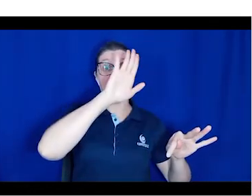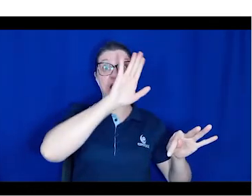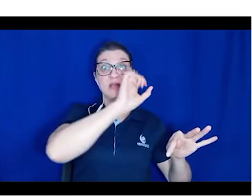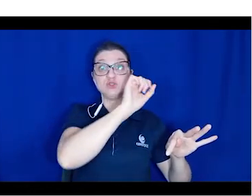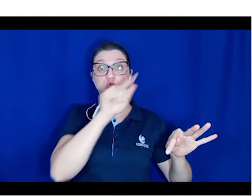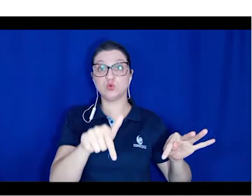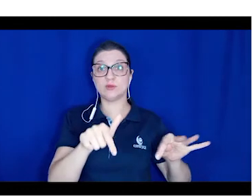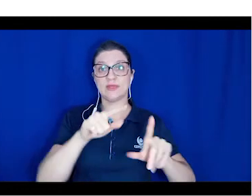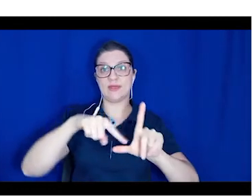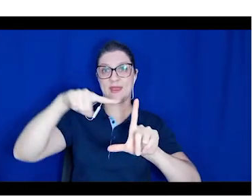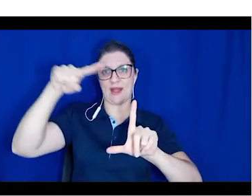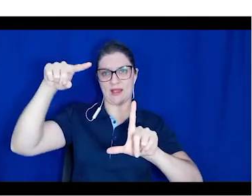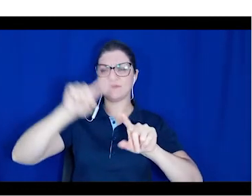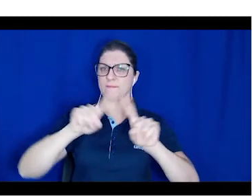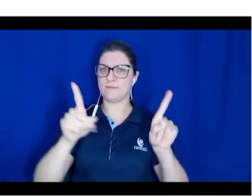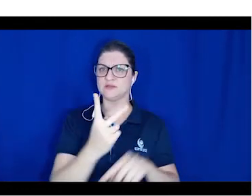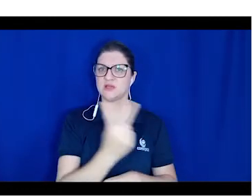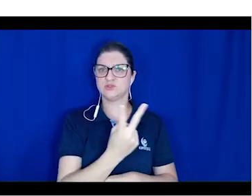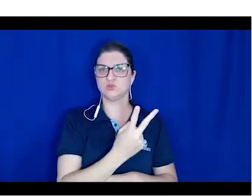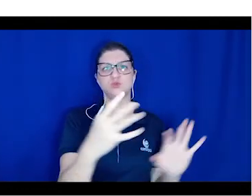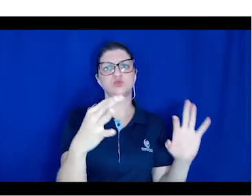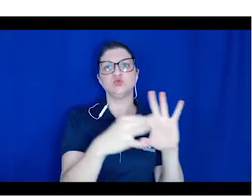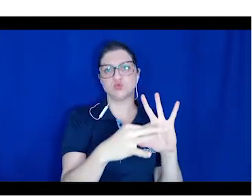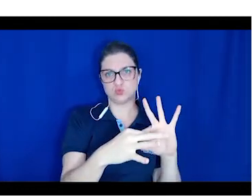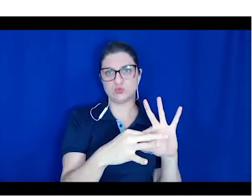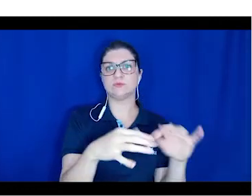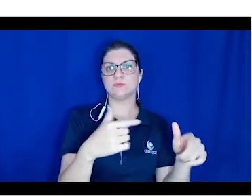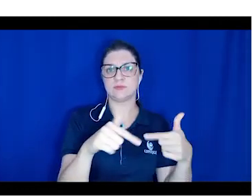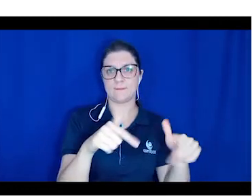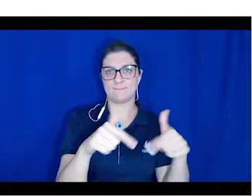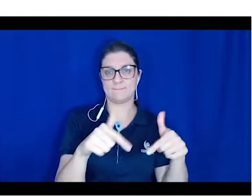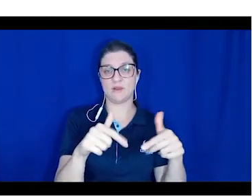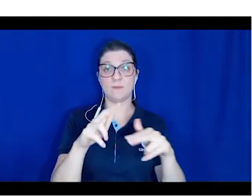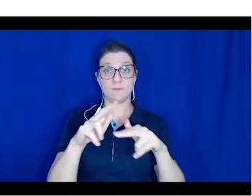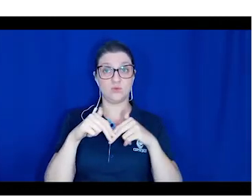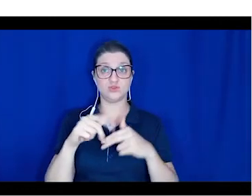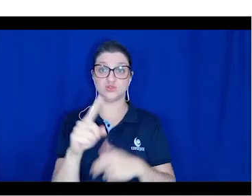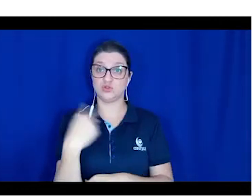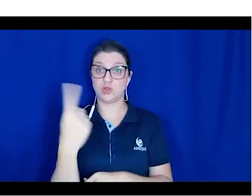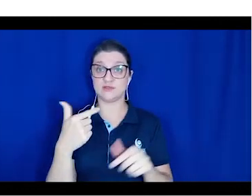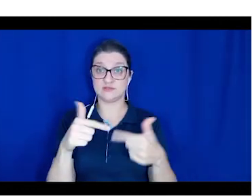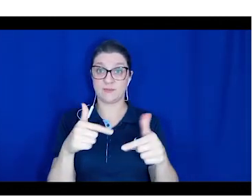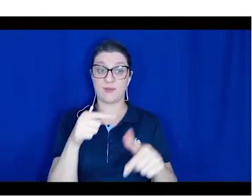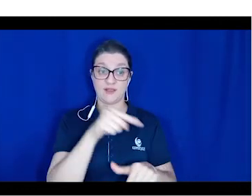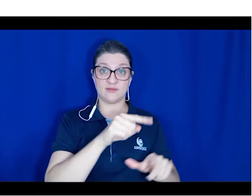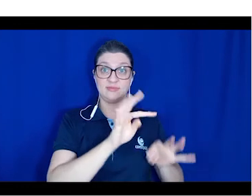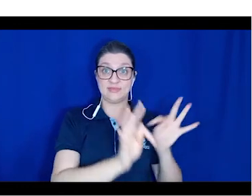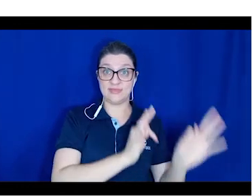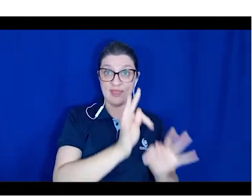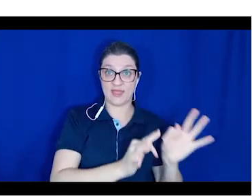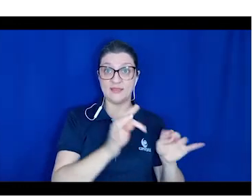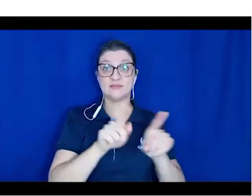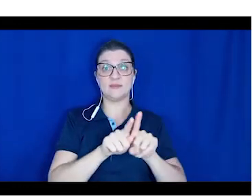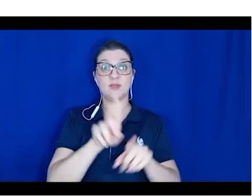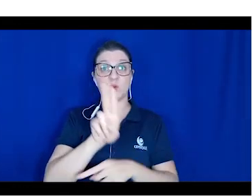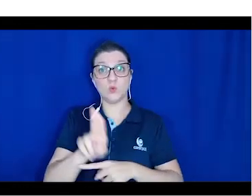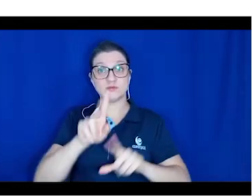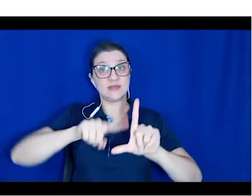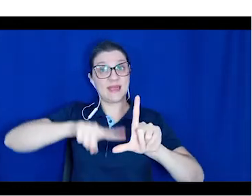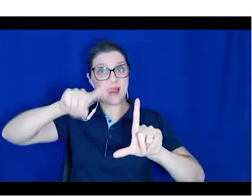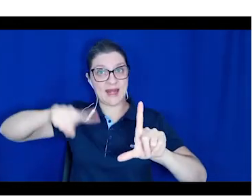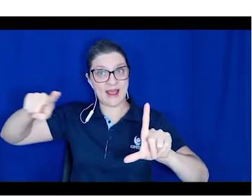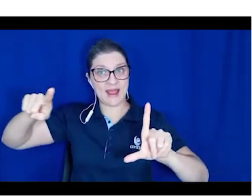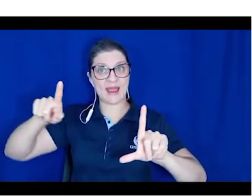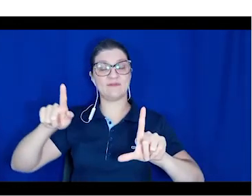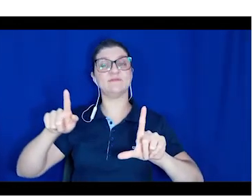trabalha com a gráfica conjuntamente. Portanto, nós trabalharemos com análise técnica e utilizando também a análise gráfica.